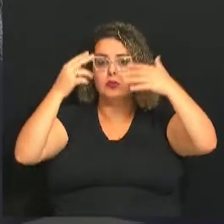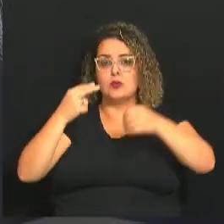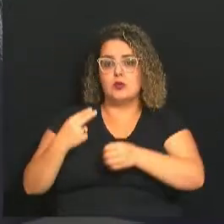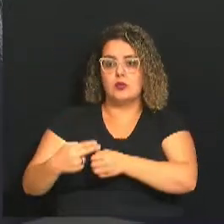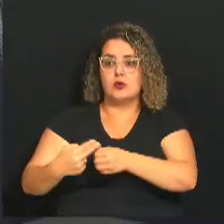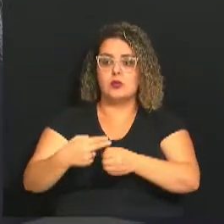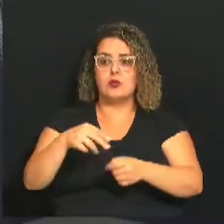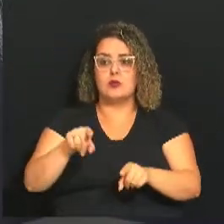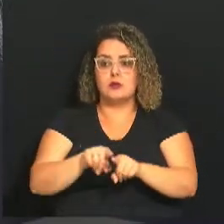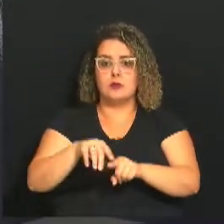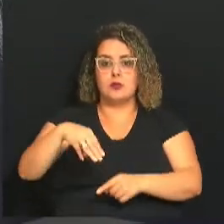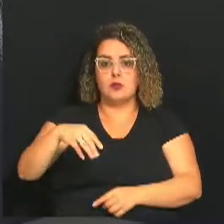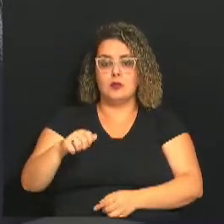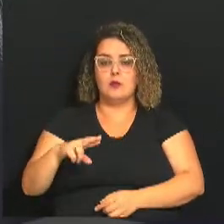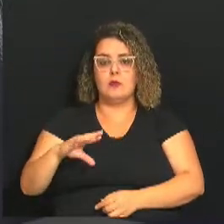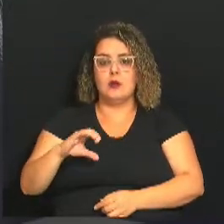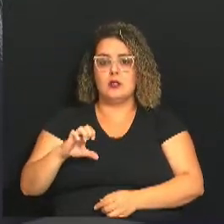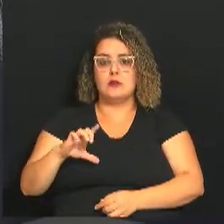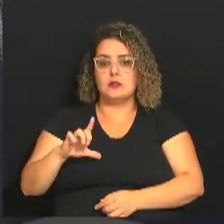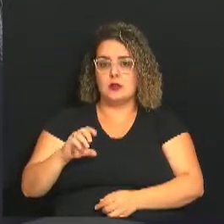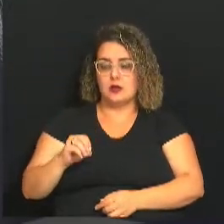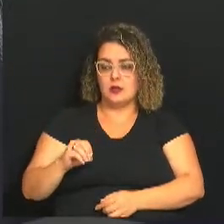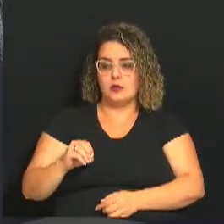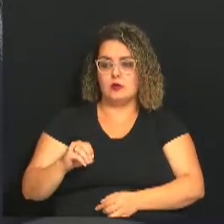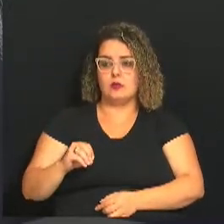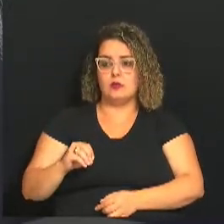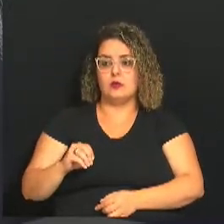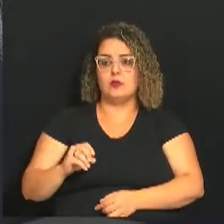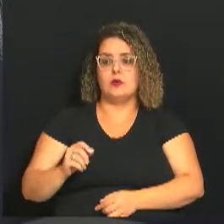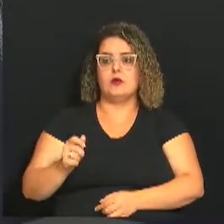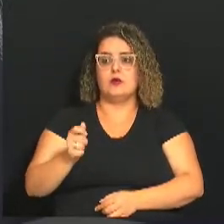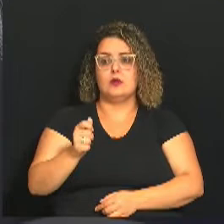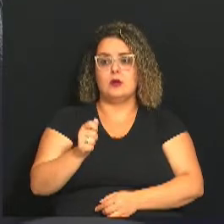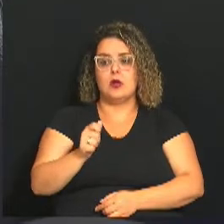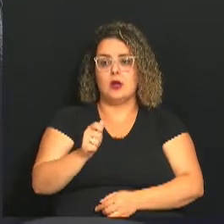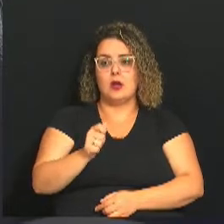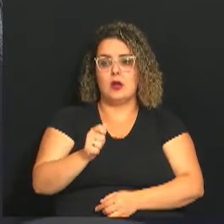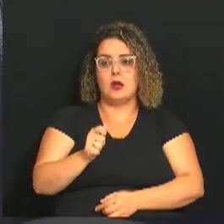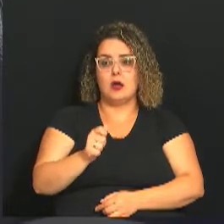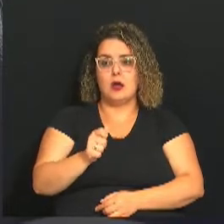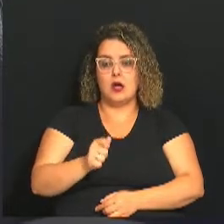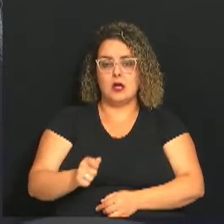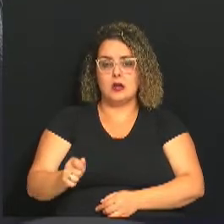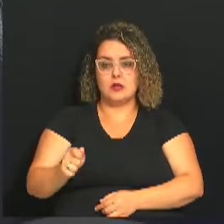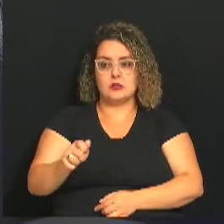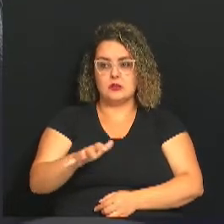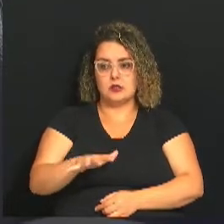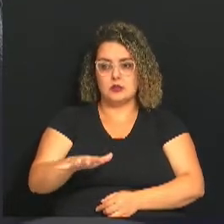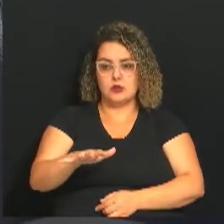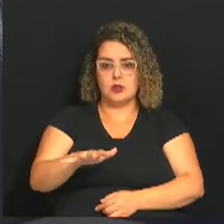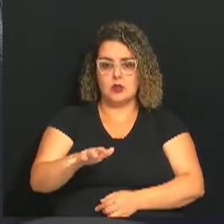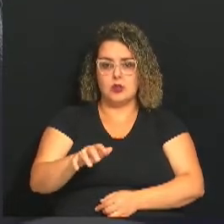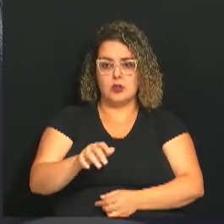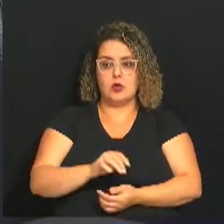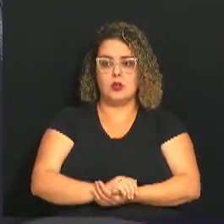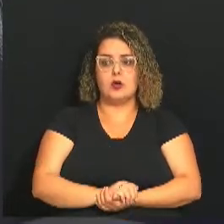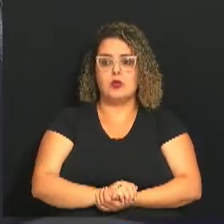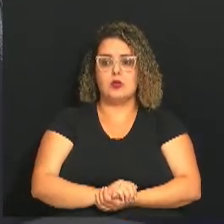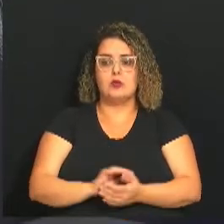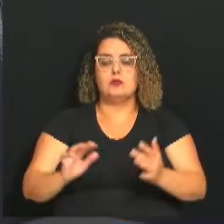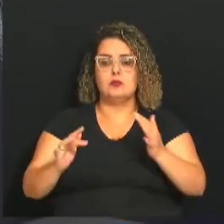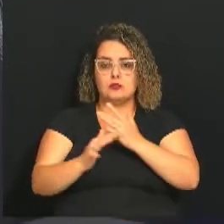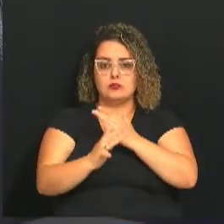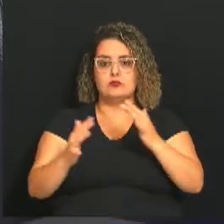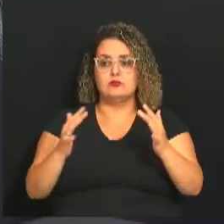Marcelo Duarte da Conceição, que é assessor da Secretaria Municipal de Planejamento e Urbanismo, e está representando